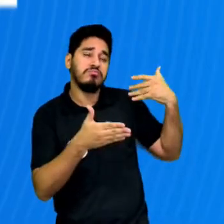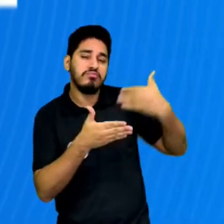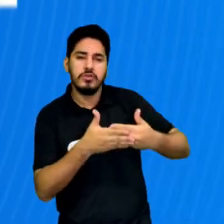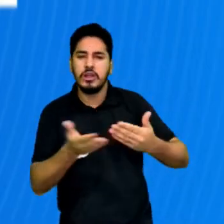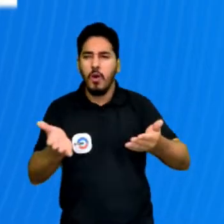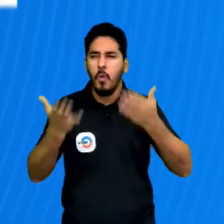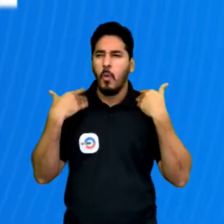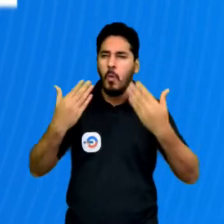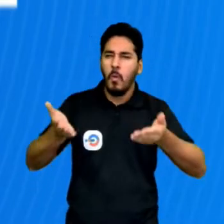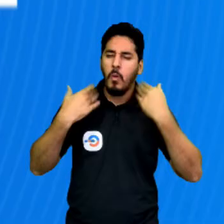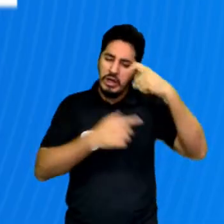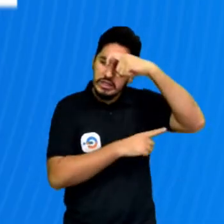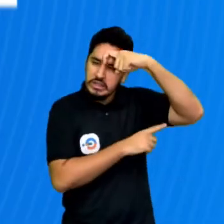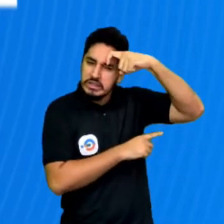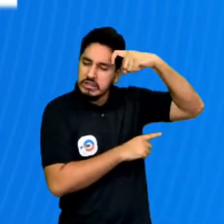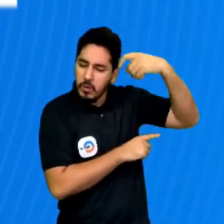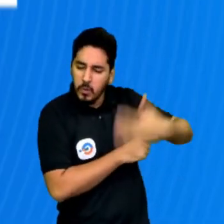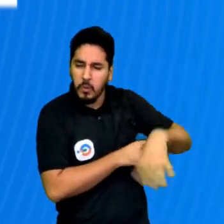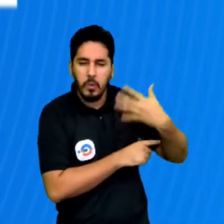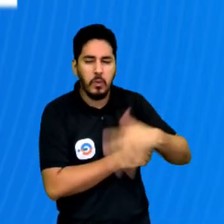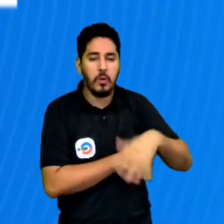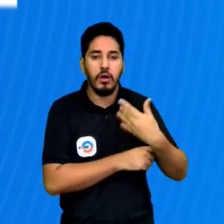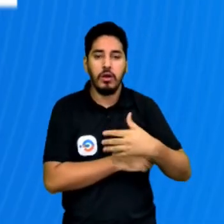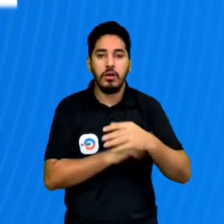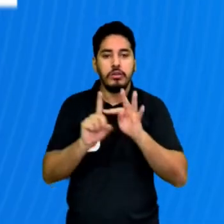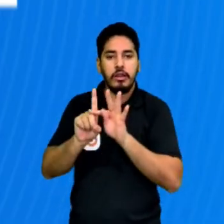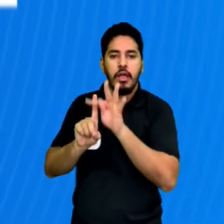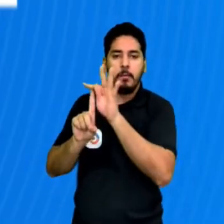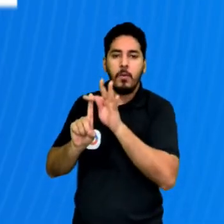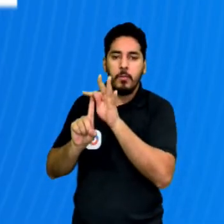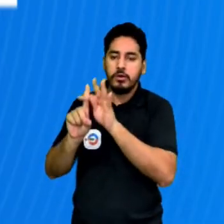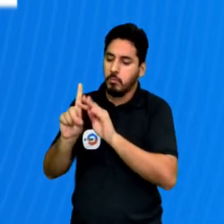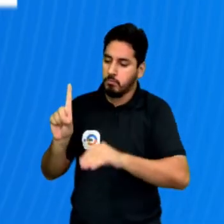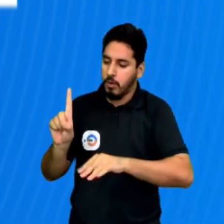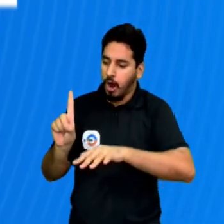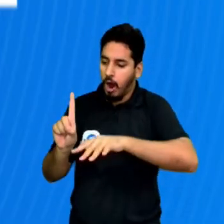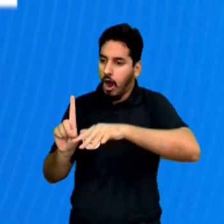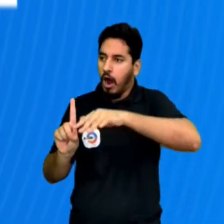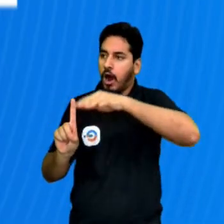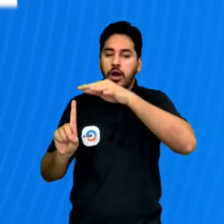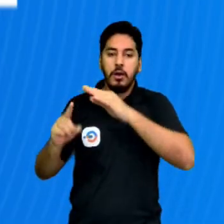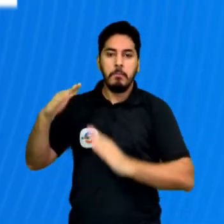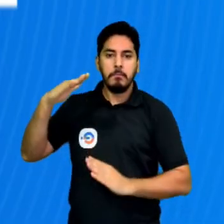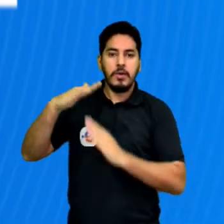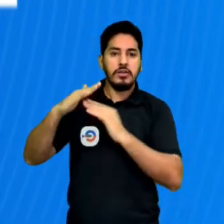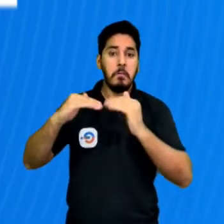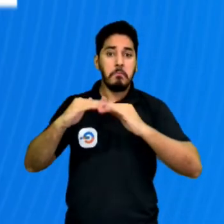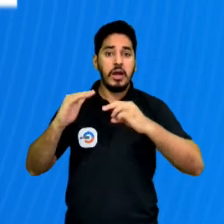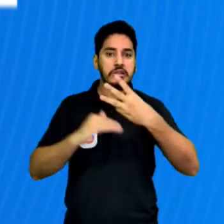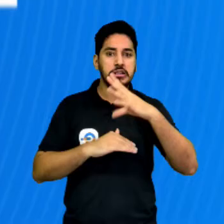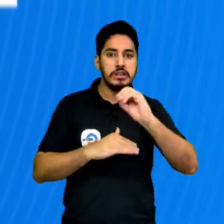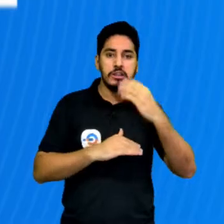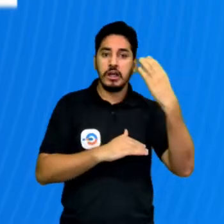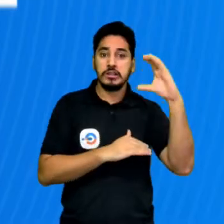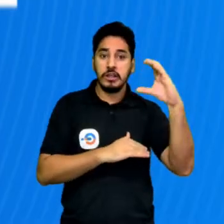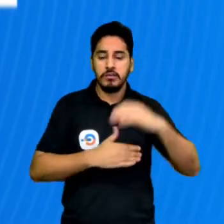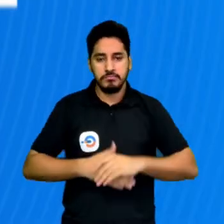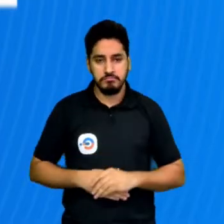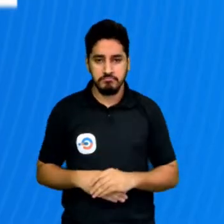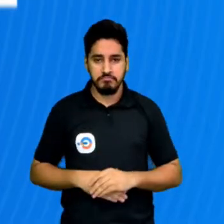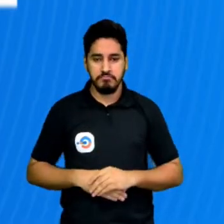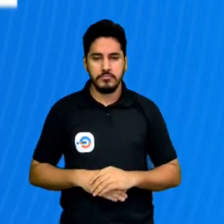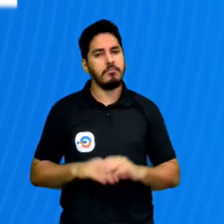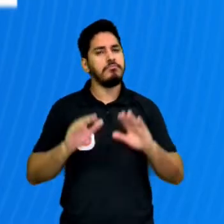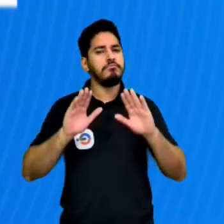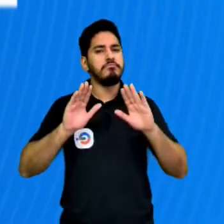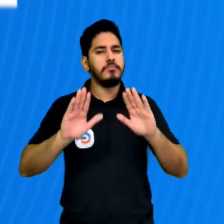calor intenso, nos quais os termômetros chegaram a marcar máximas acima de 30 graus centígrados. No